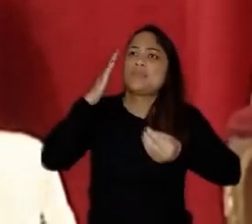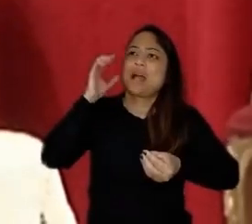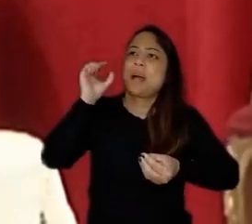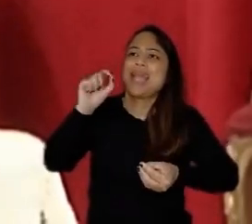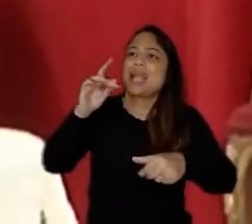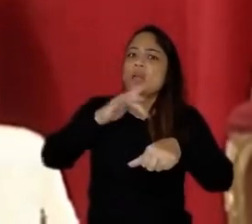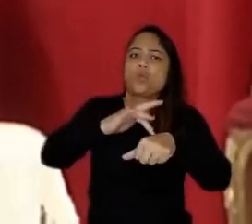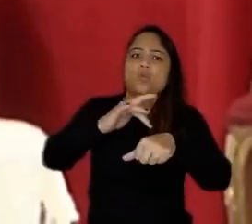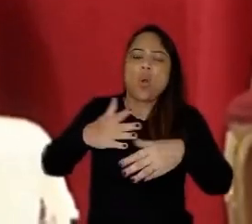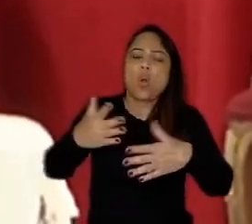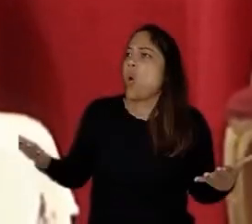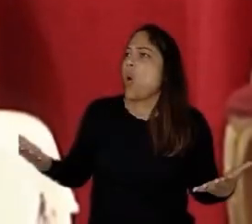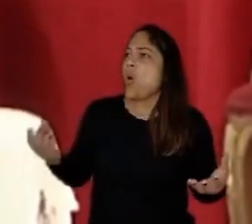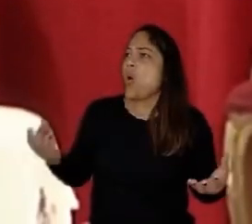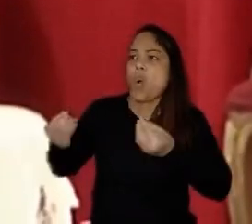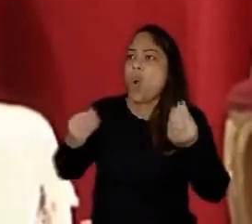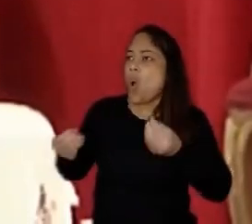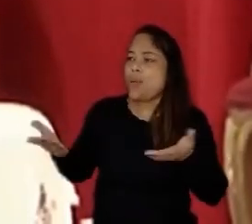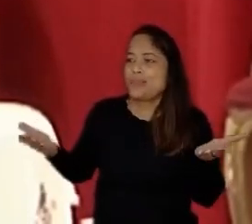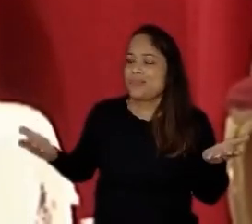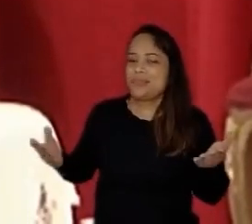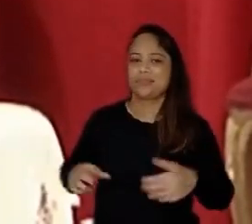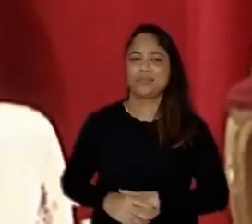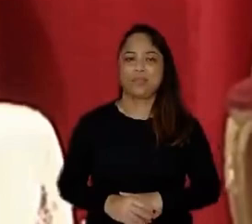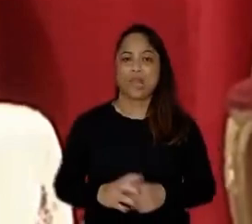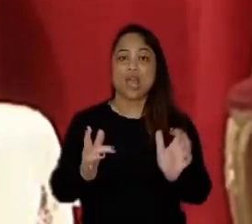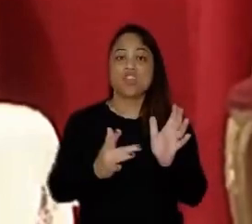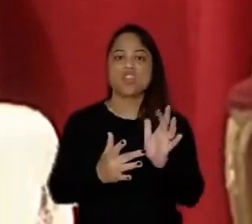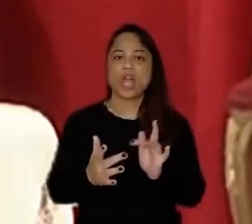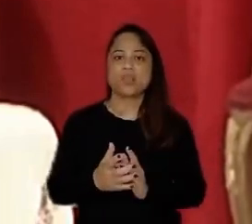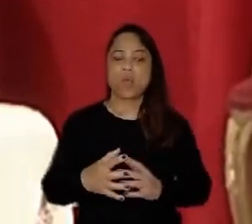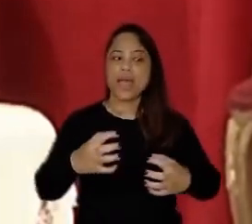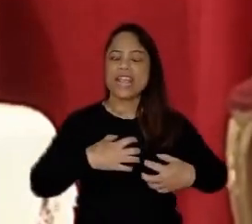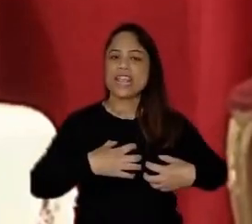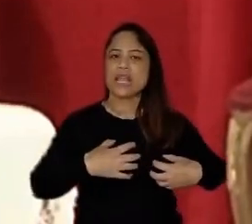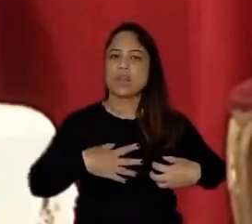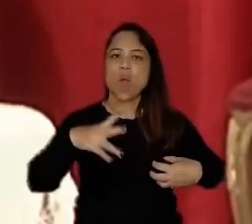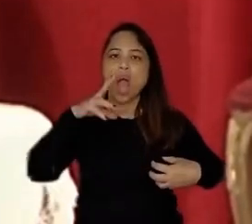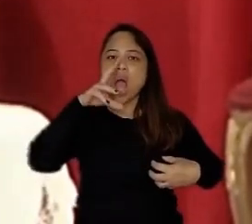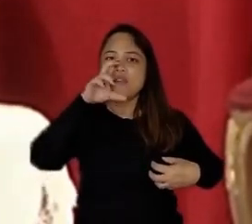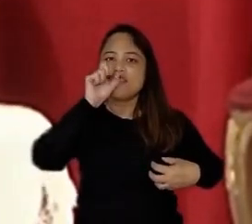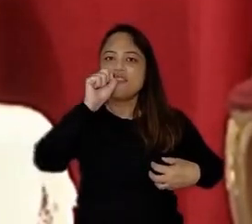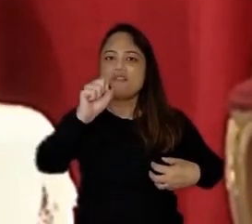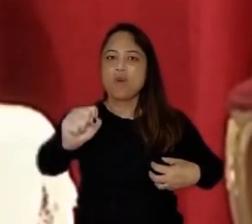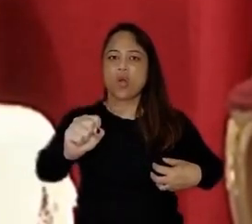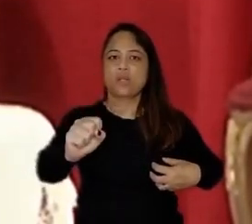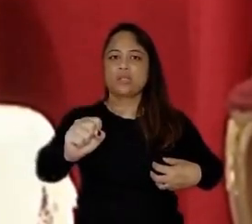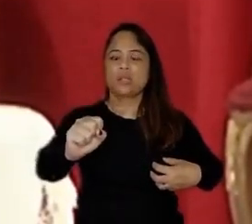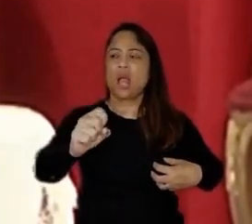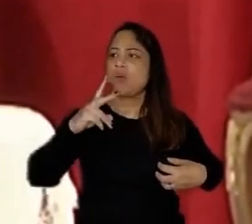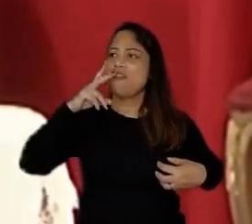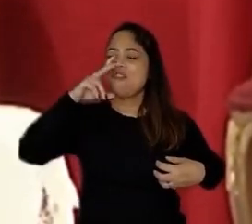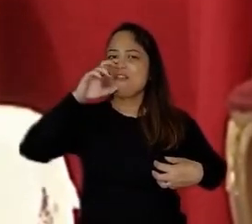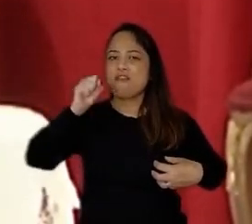tocou. O Senhor está doido? Ele falou assim: não, eu senti uma força saindo de mim pelas